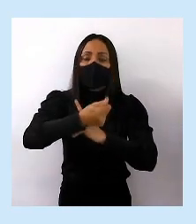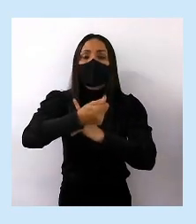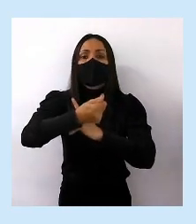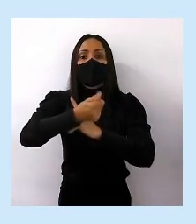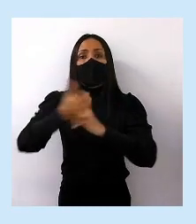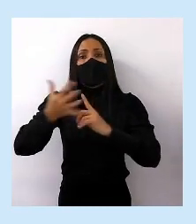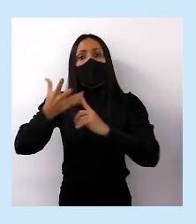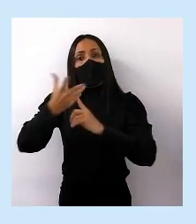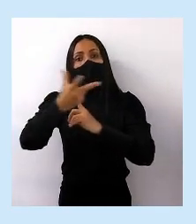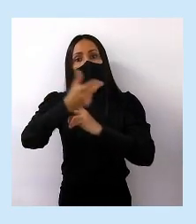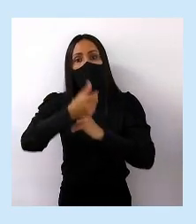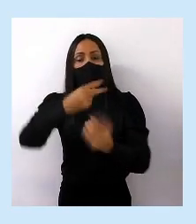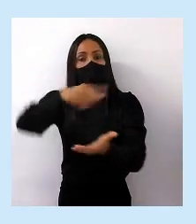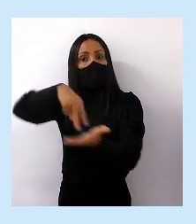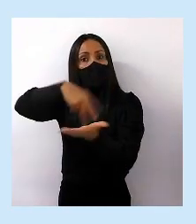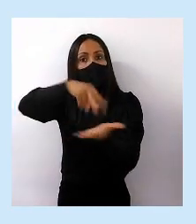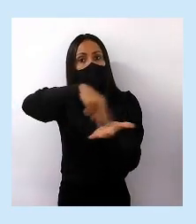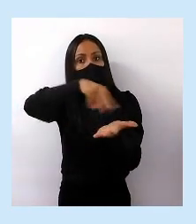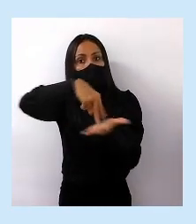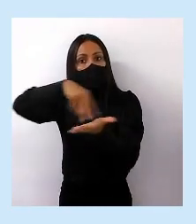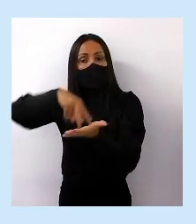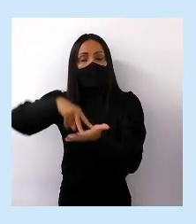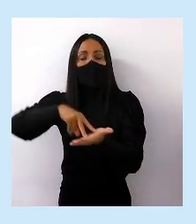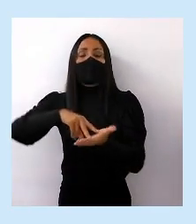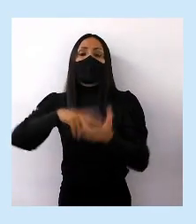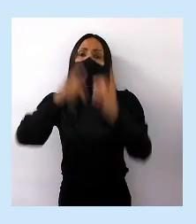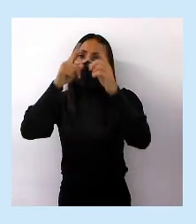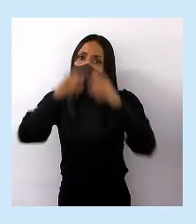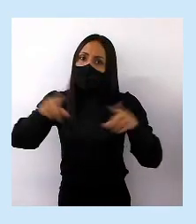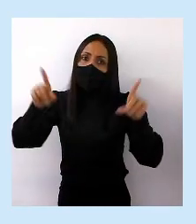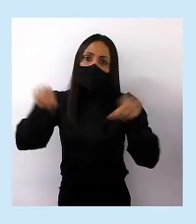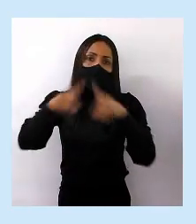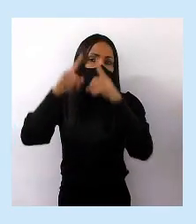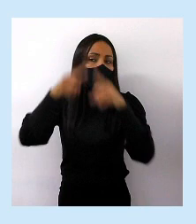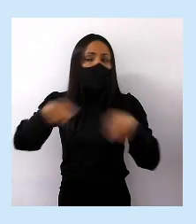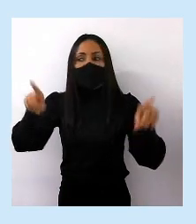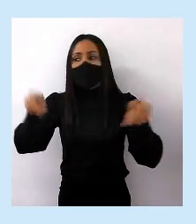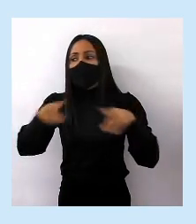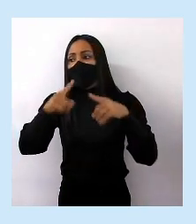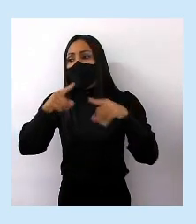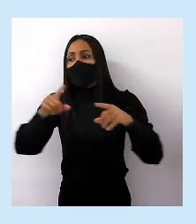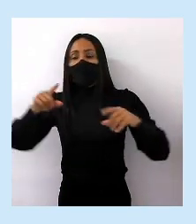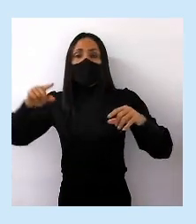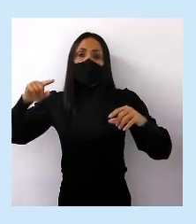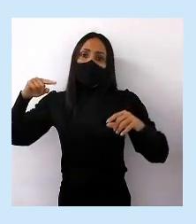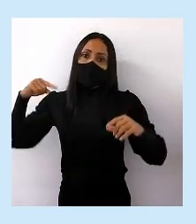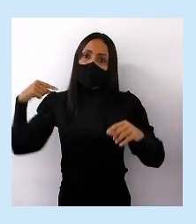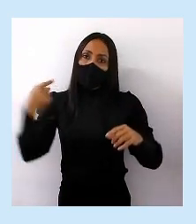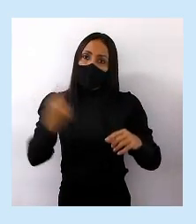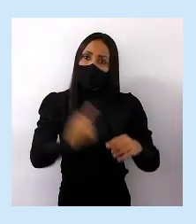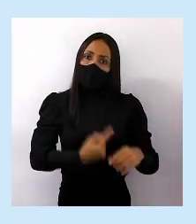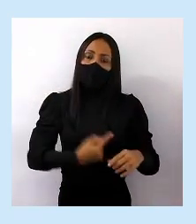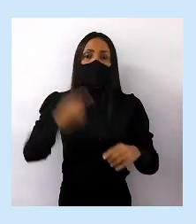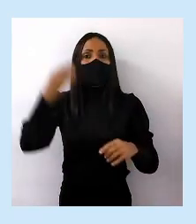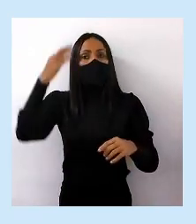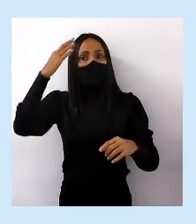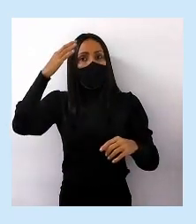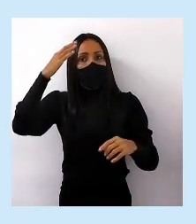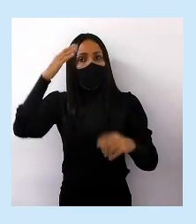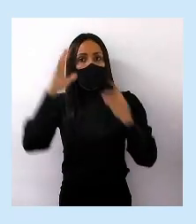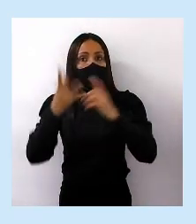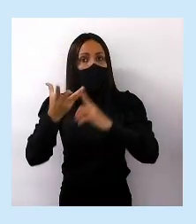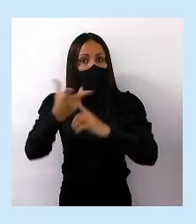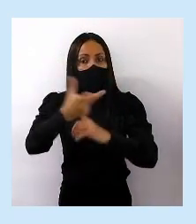arte, assim como é a dança, como é a música, assim como é a nossa artes plásticas,